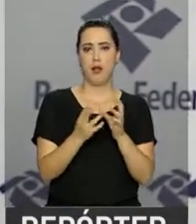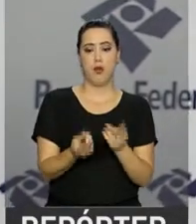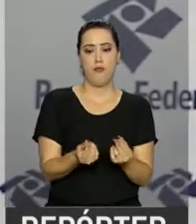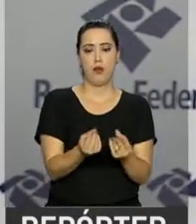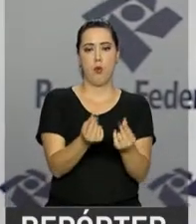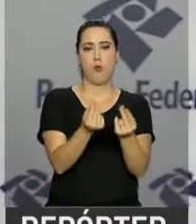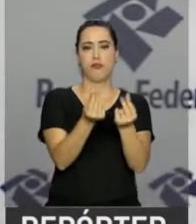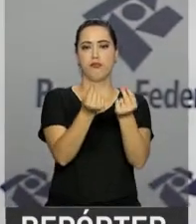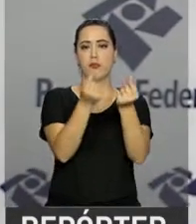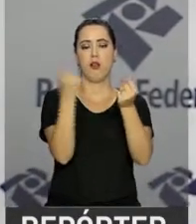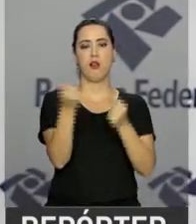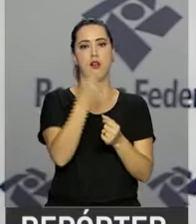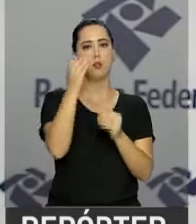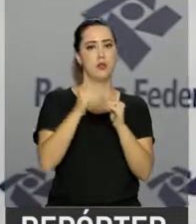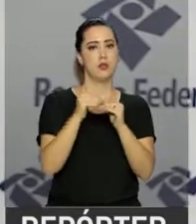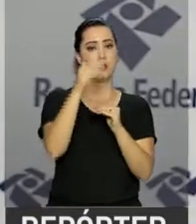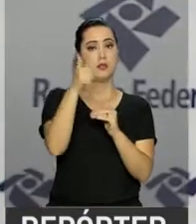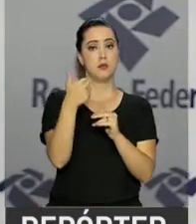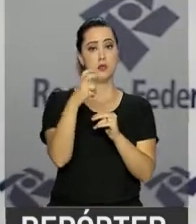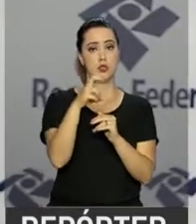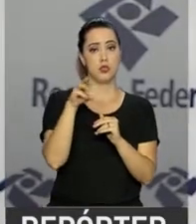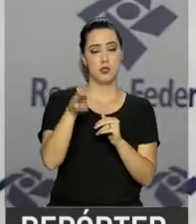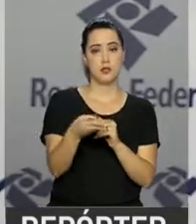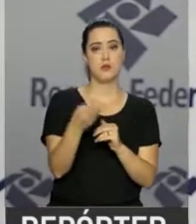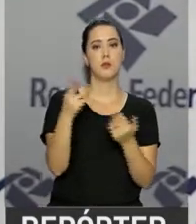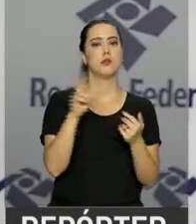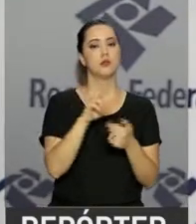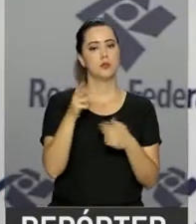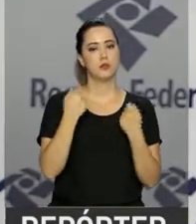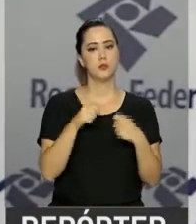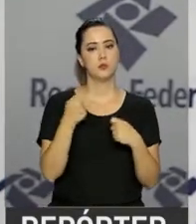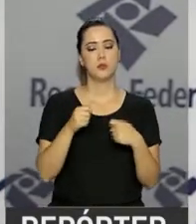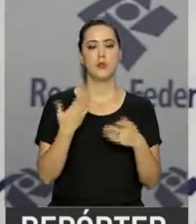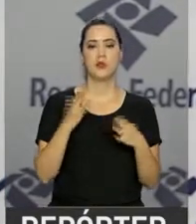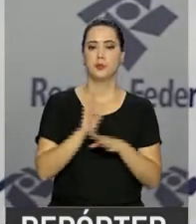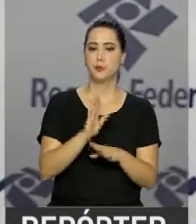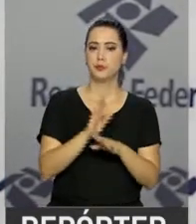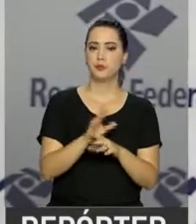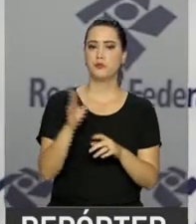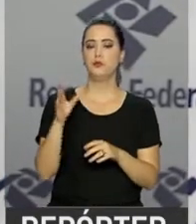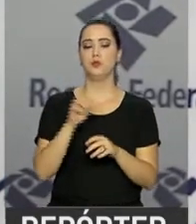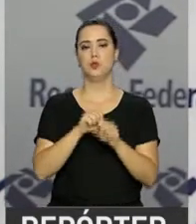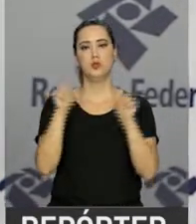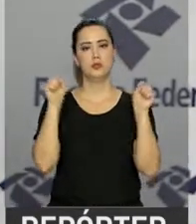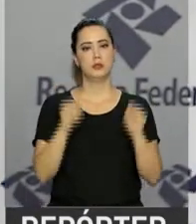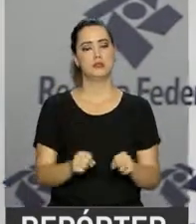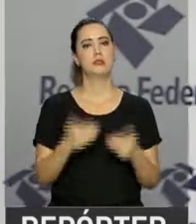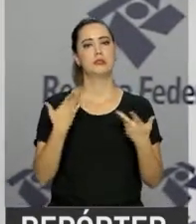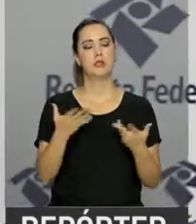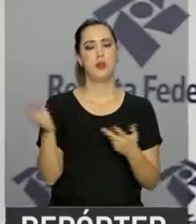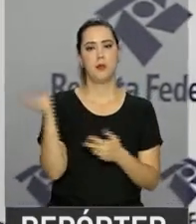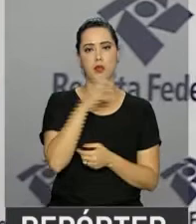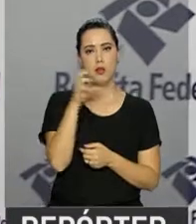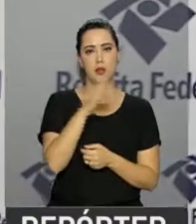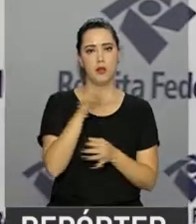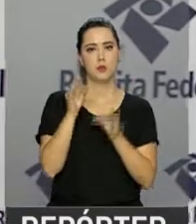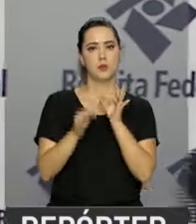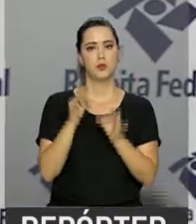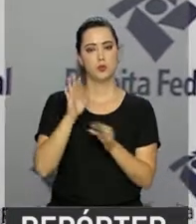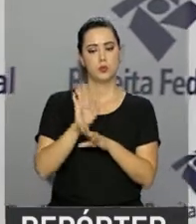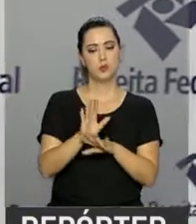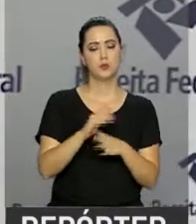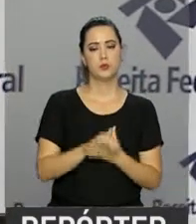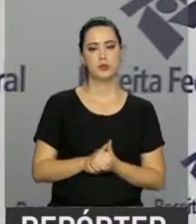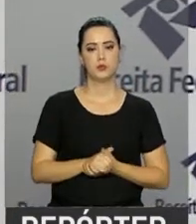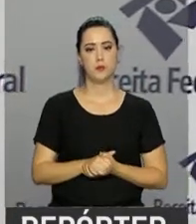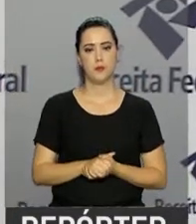nos processos acima de 15 milhões então para isso ele precisa de um subsídio de um auxílio para julgar os processos de baixa complexidade e